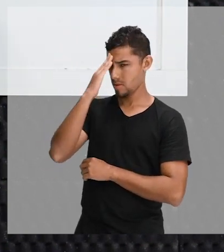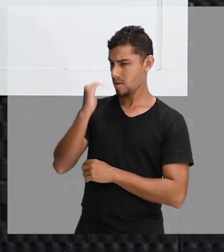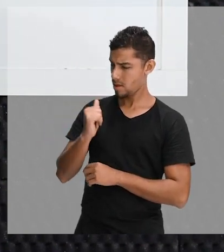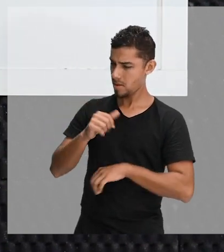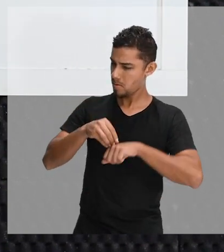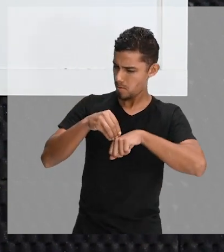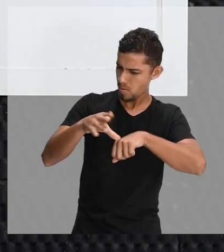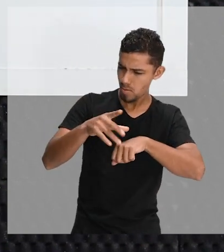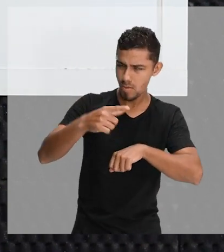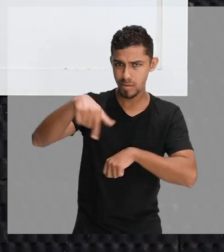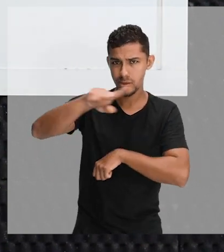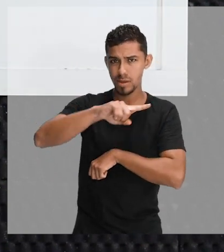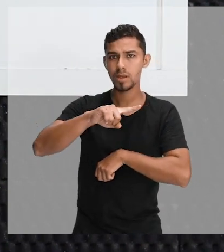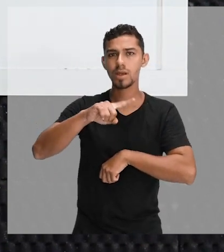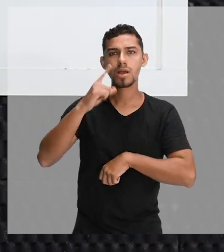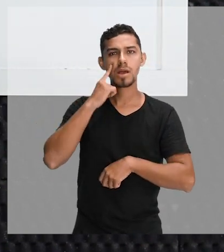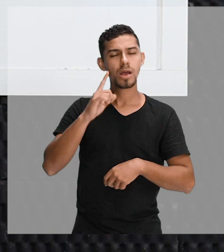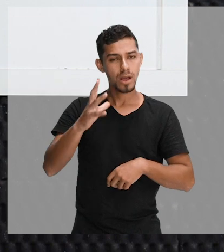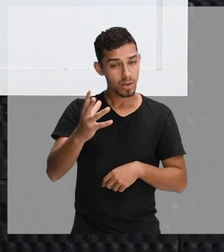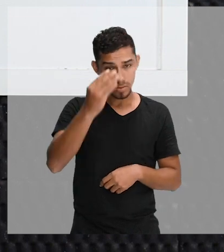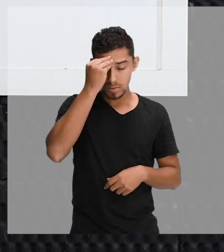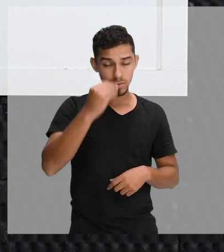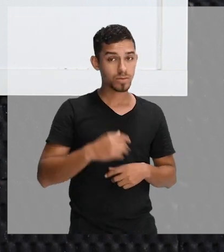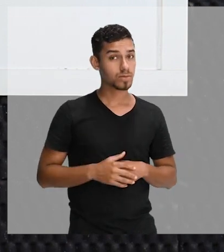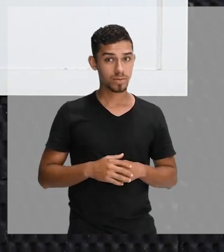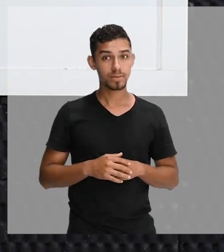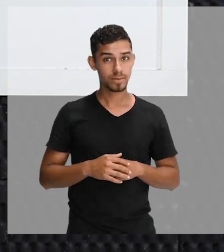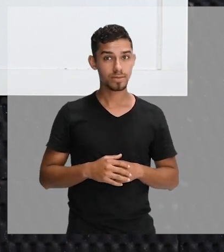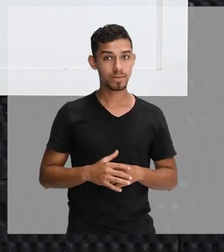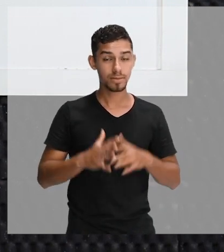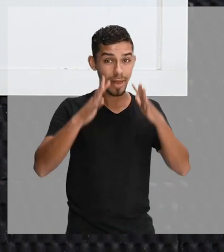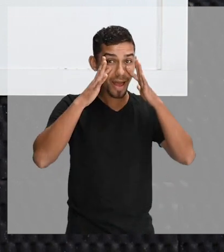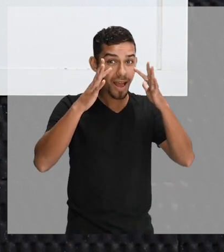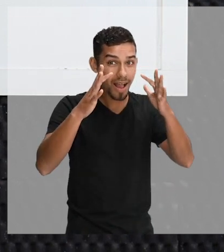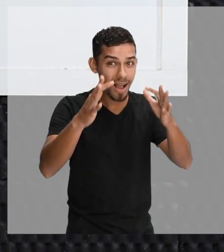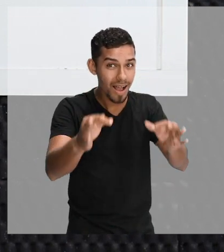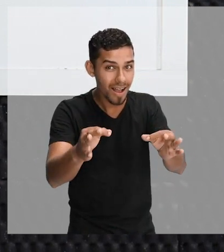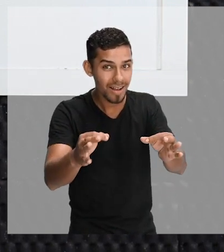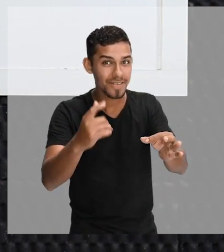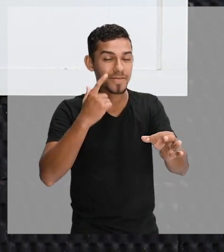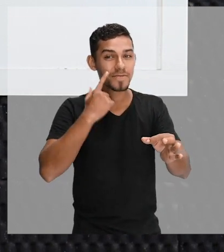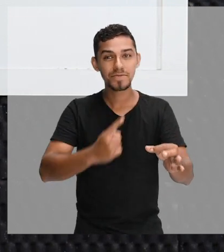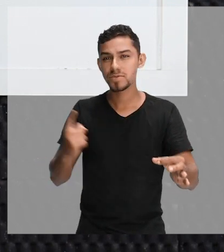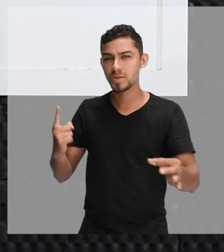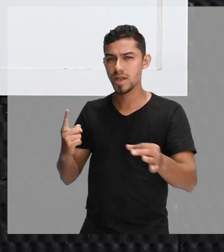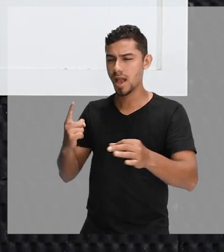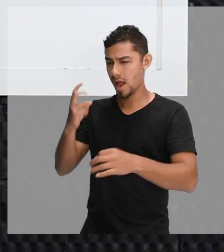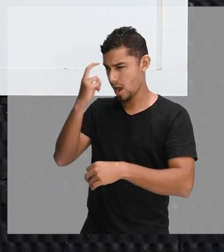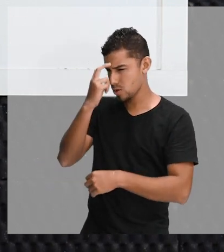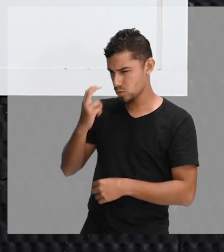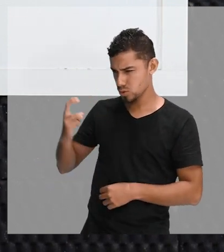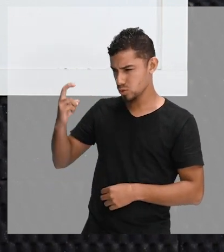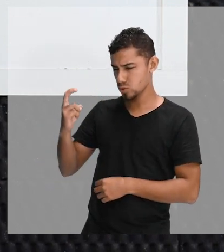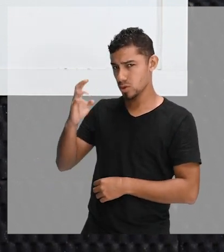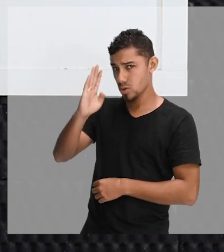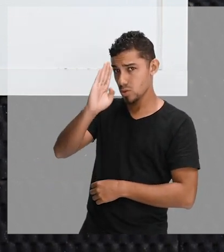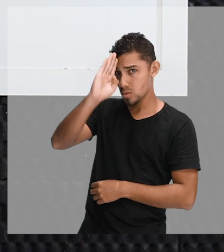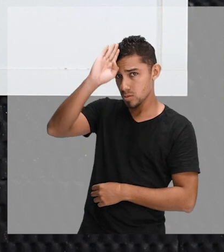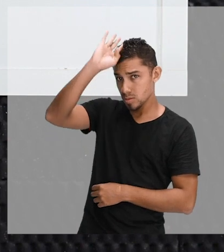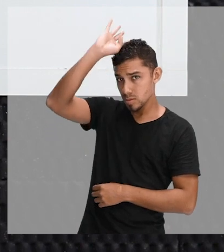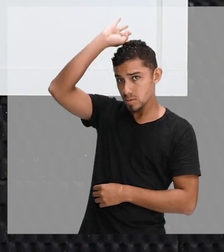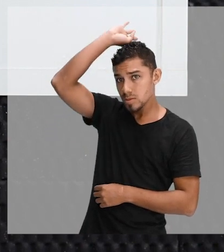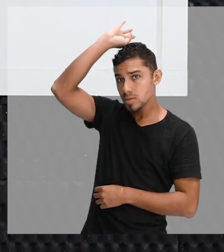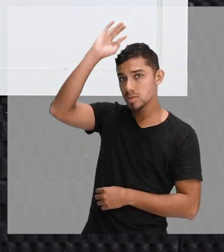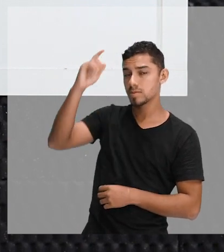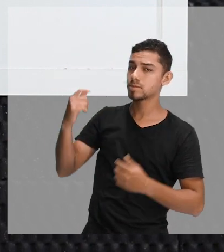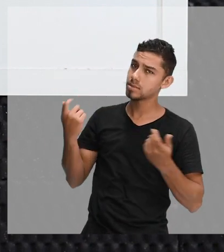dica logo, pega essa aqui para ti, não pisca e escuta. A cultura romana, você sabe muito bem que é